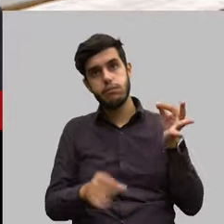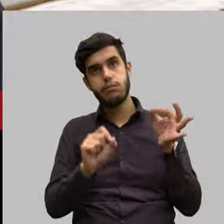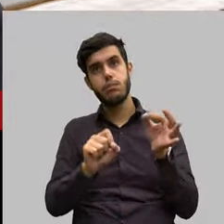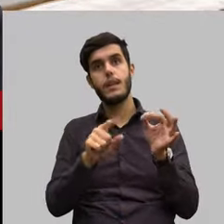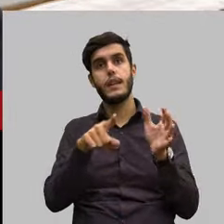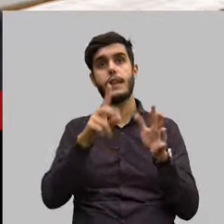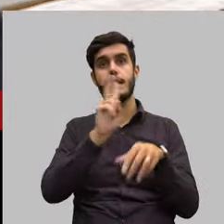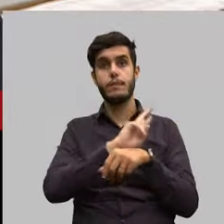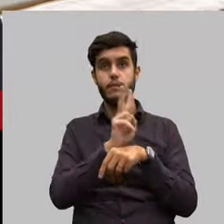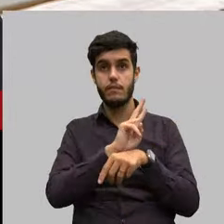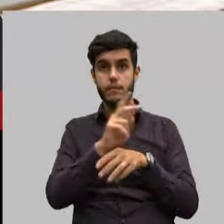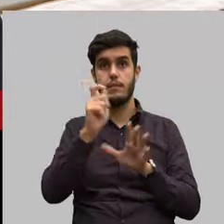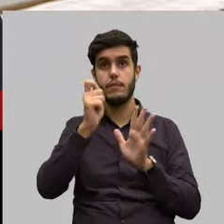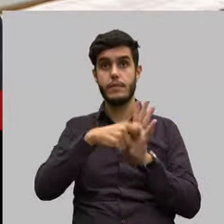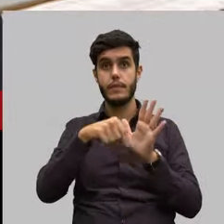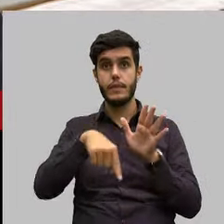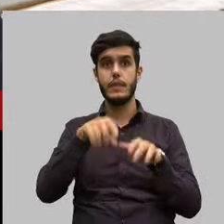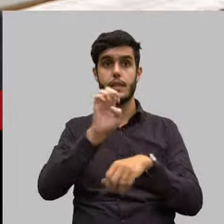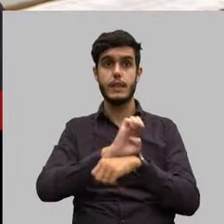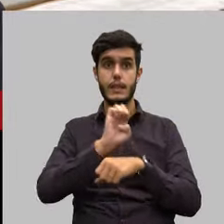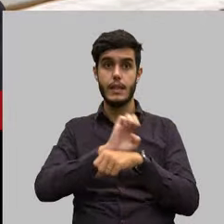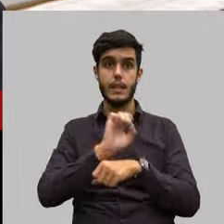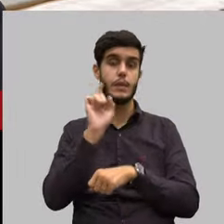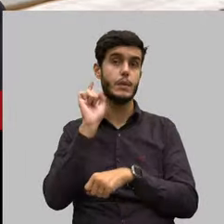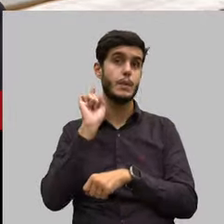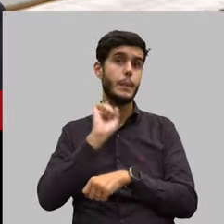financeira do Estado de Minas